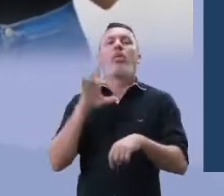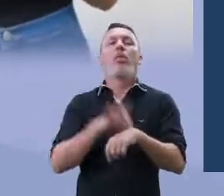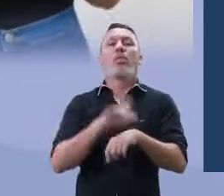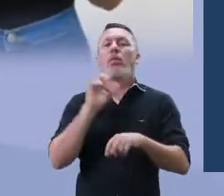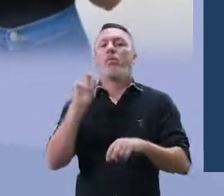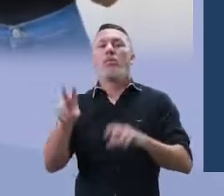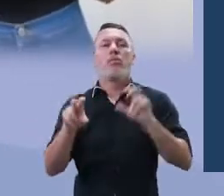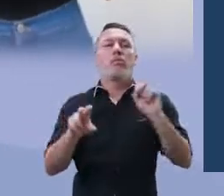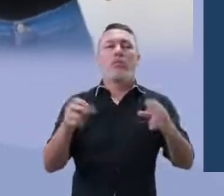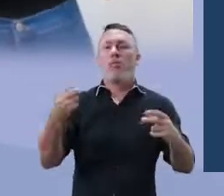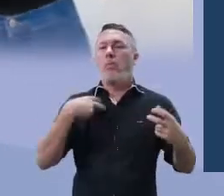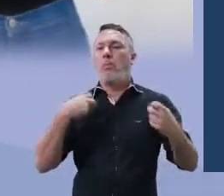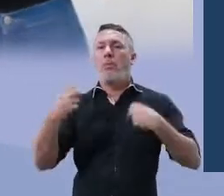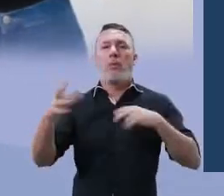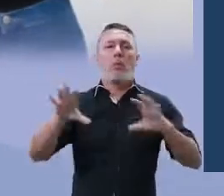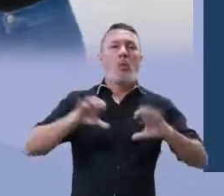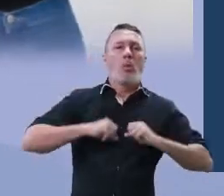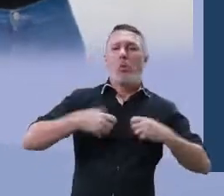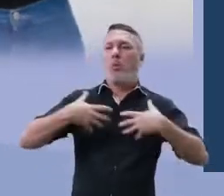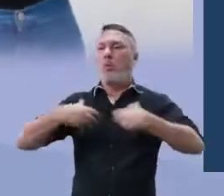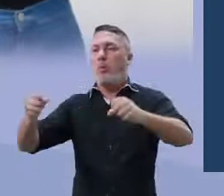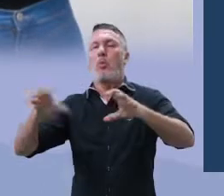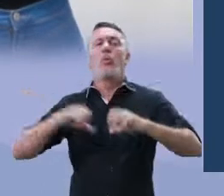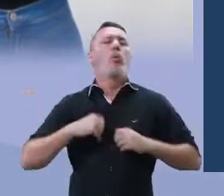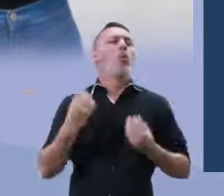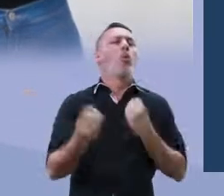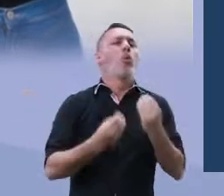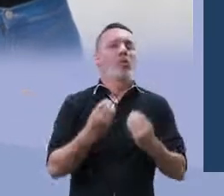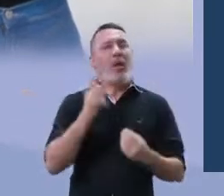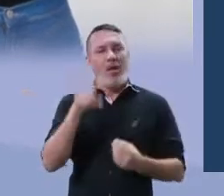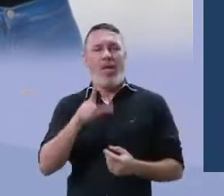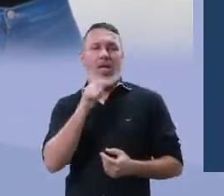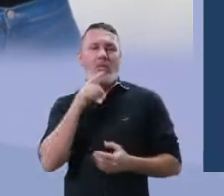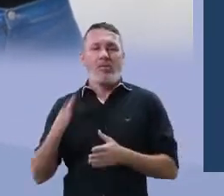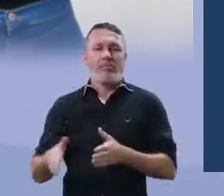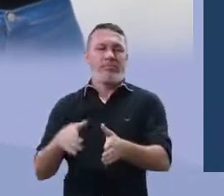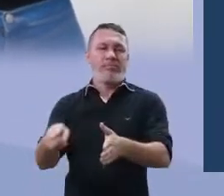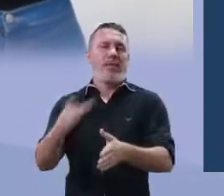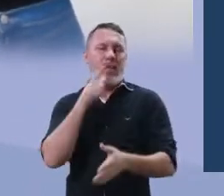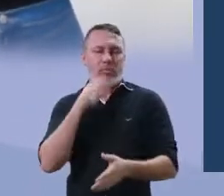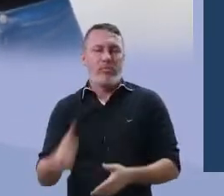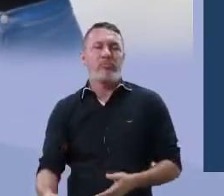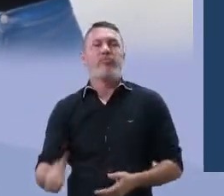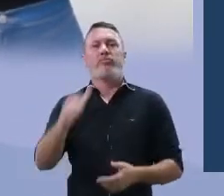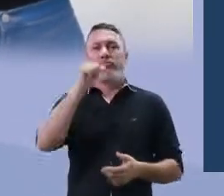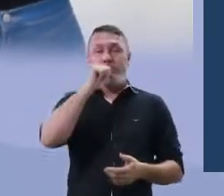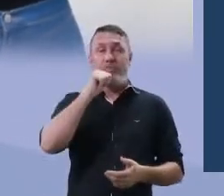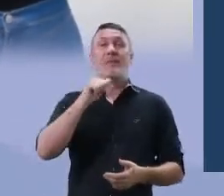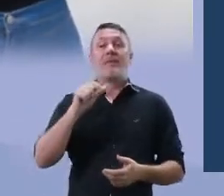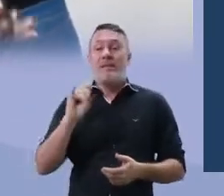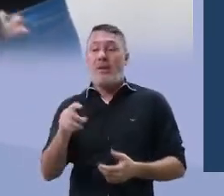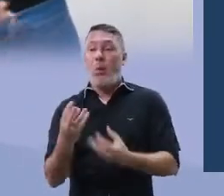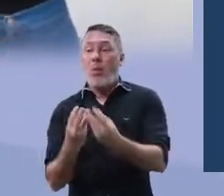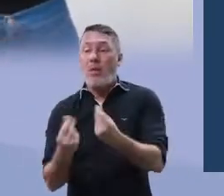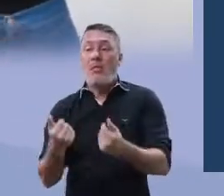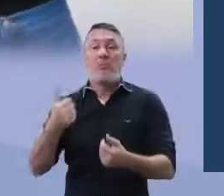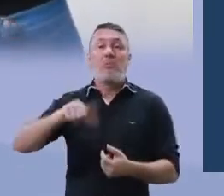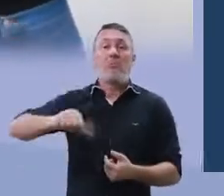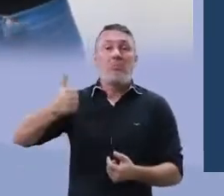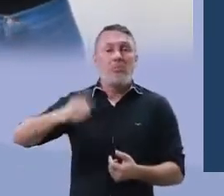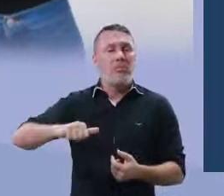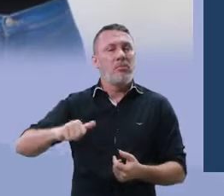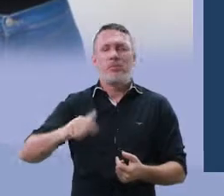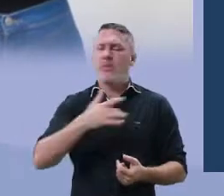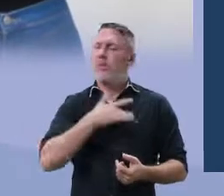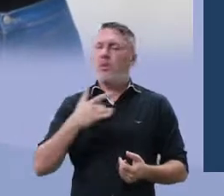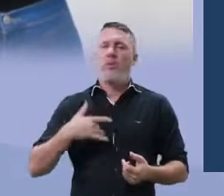Transmissão de doenças, quando a gente tem micro-organismos presentes ali. Então, a qualidade da água vai influenciar diretamente na saúde